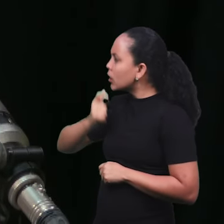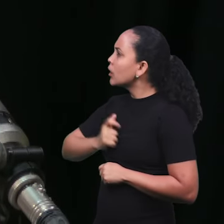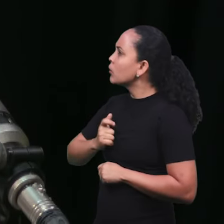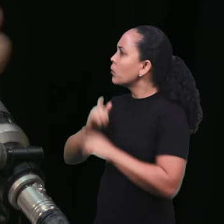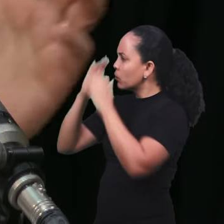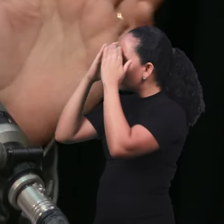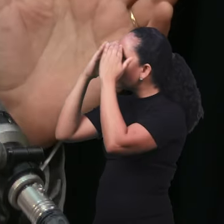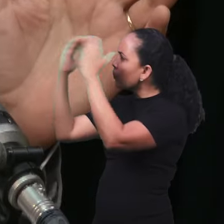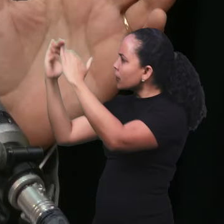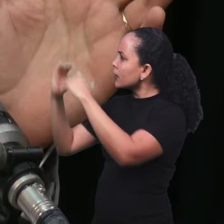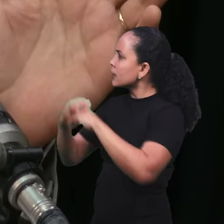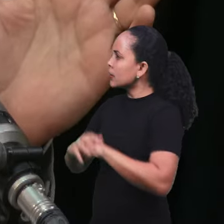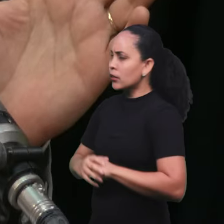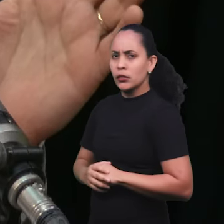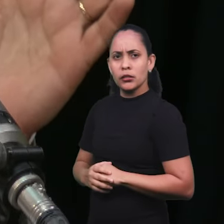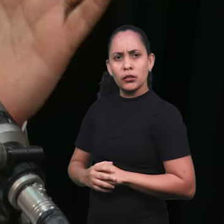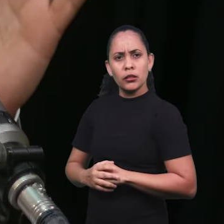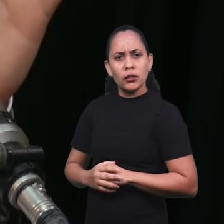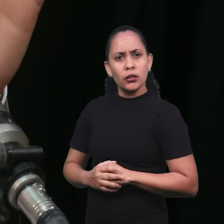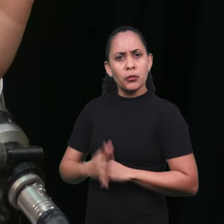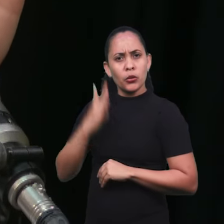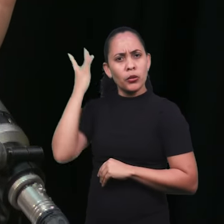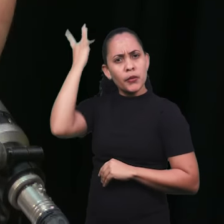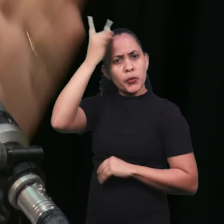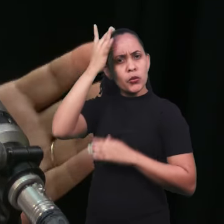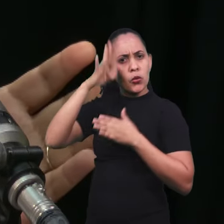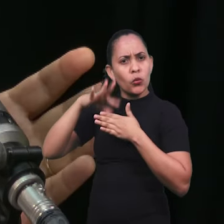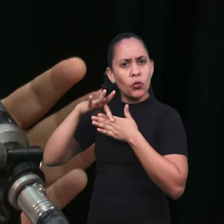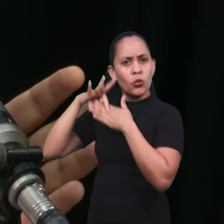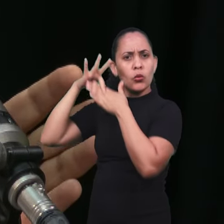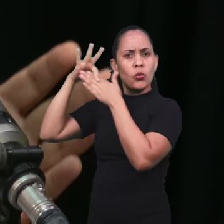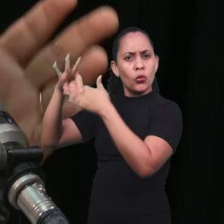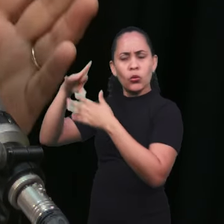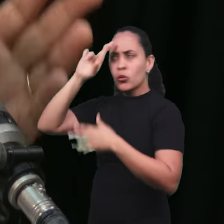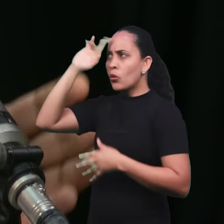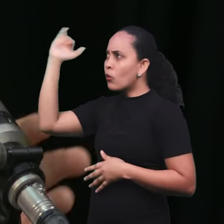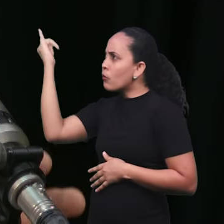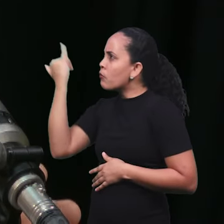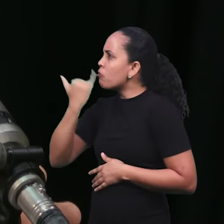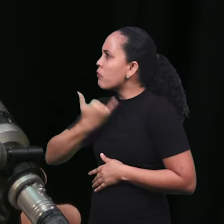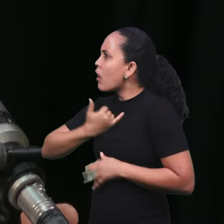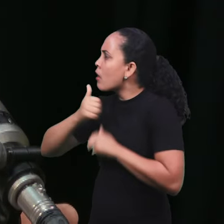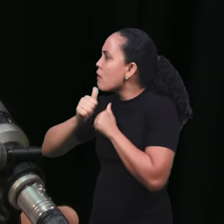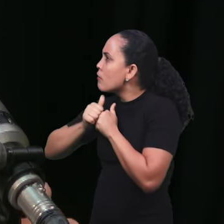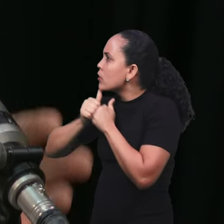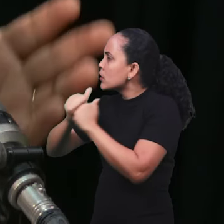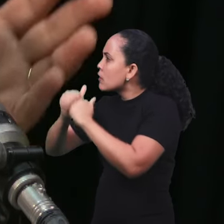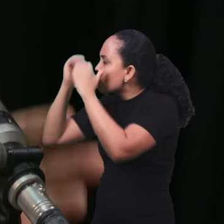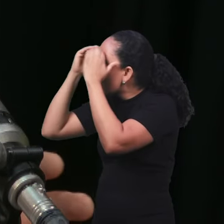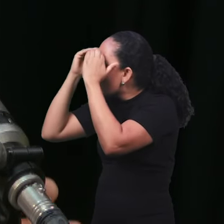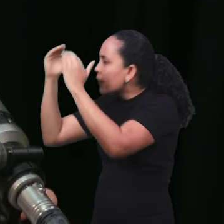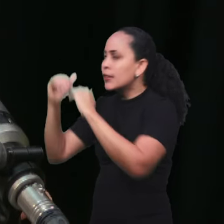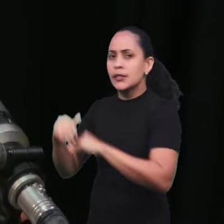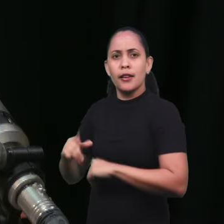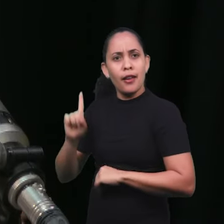ele abre a oportunidade para ser dirigido pelo Senhor e para ouvir a voz do Espírito Santo e para seguir a voz do Espírito Santo,